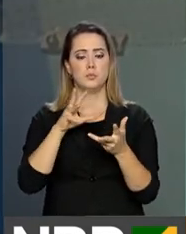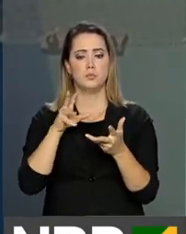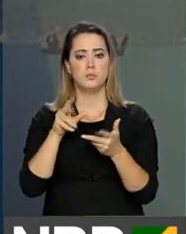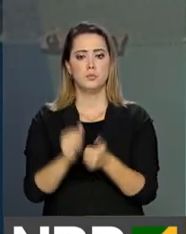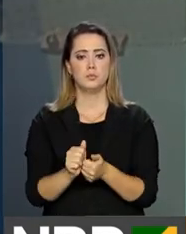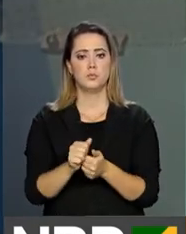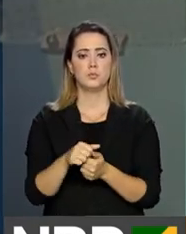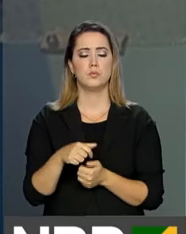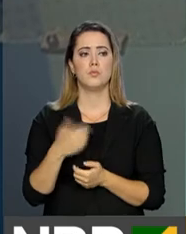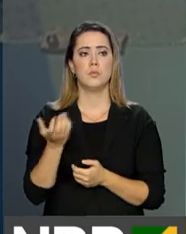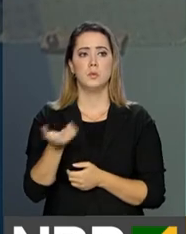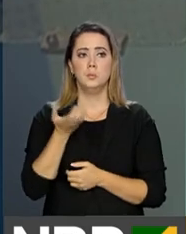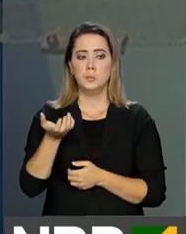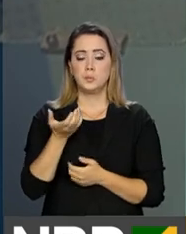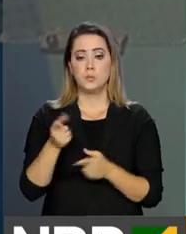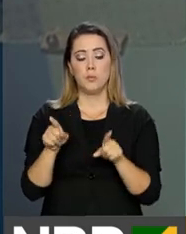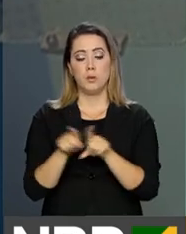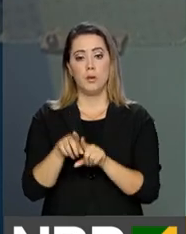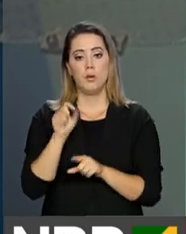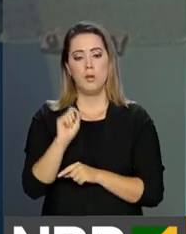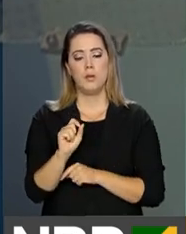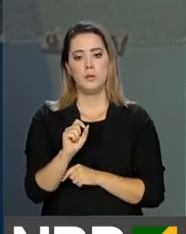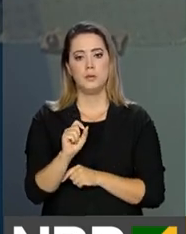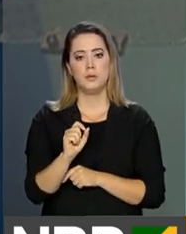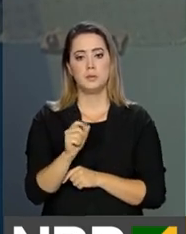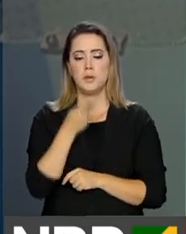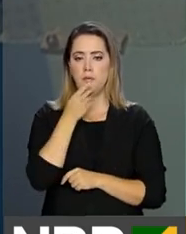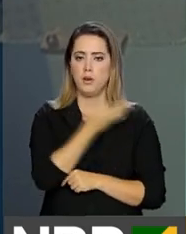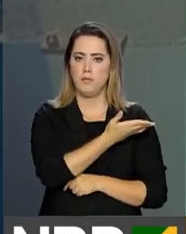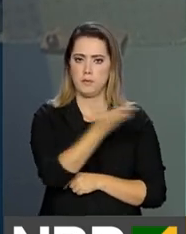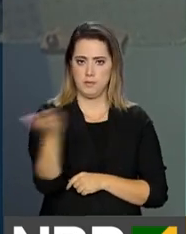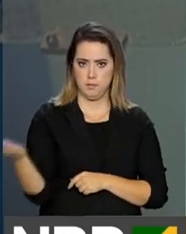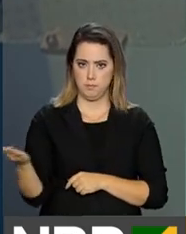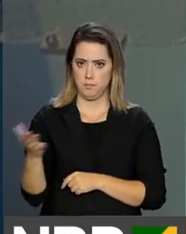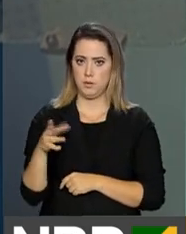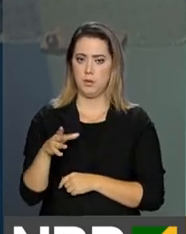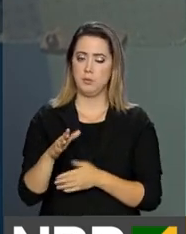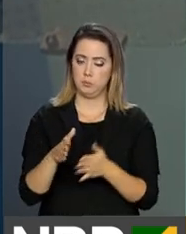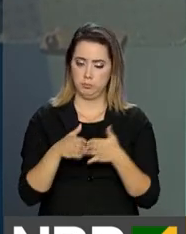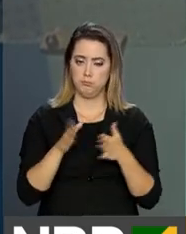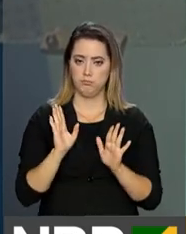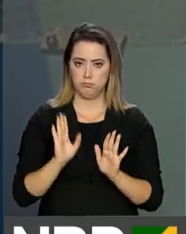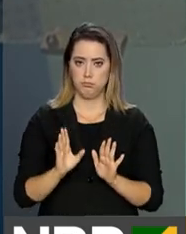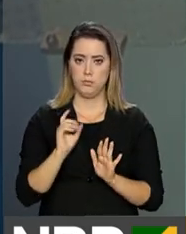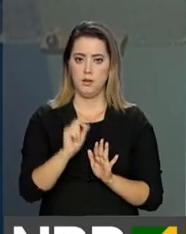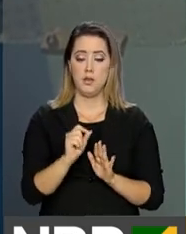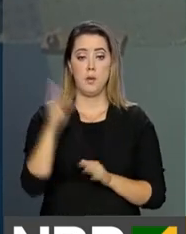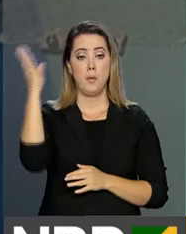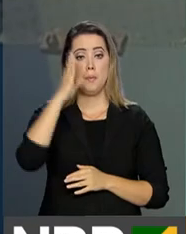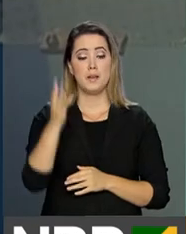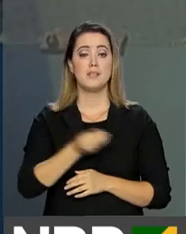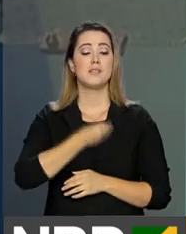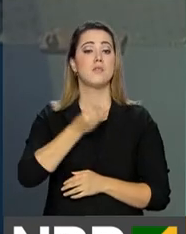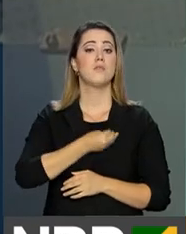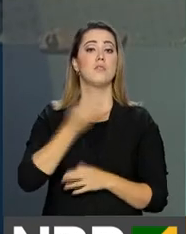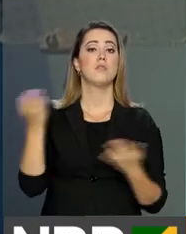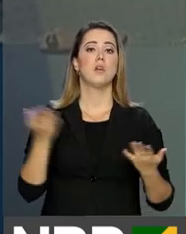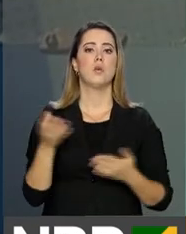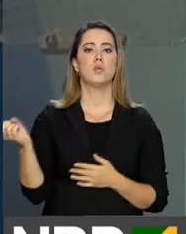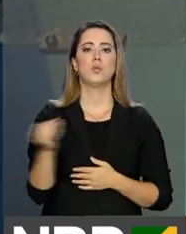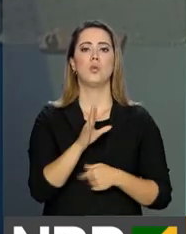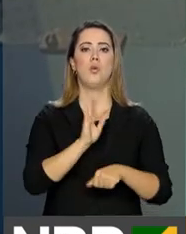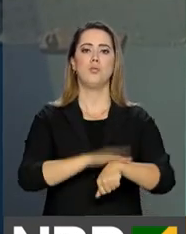quero aproveitar para dizer aos senhores e às senhoras, se me permitem, que o Brasil vive um